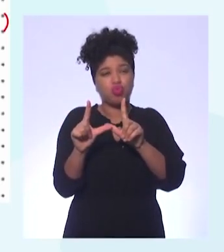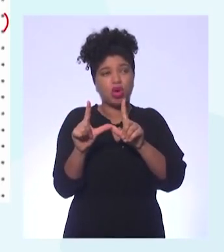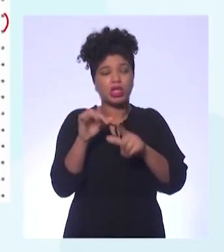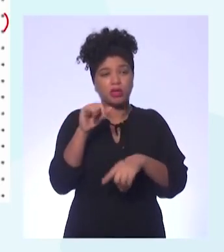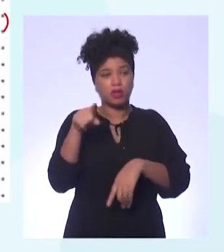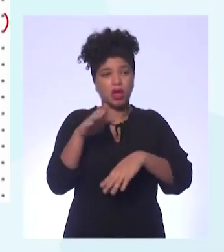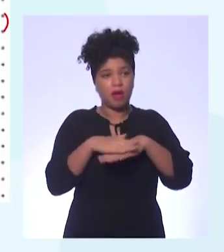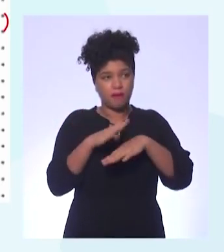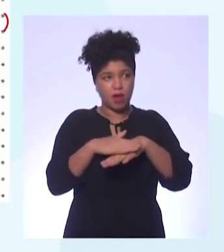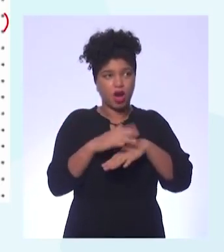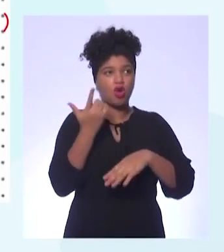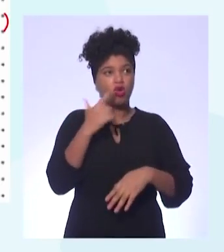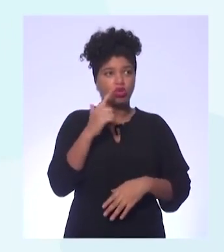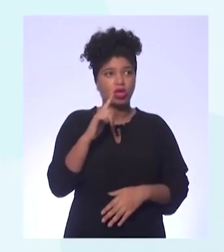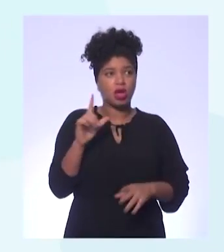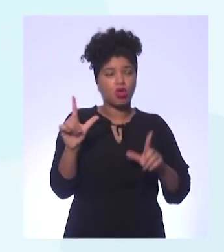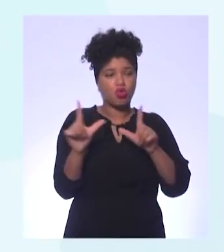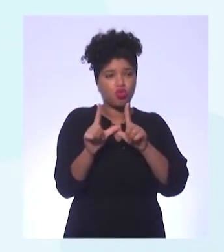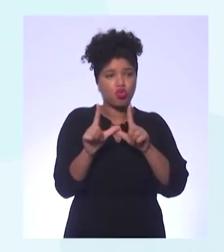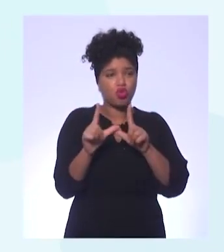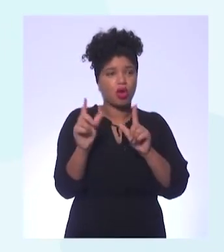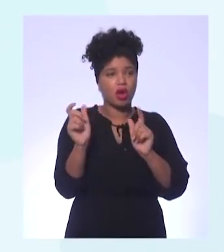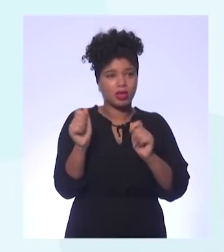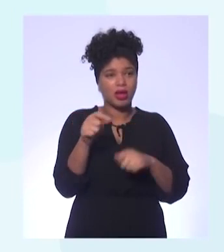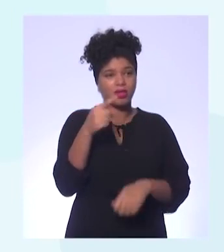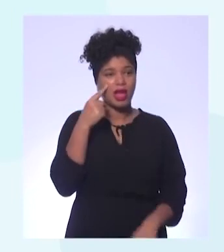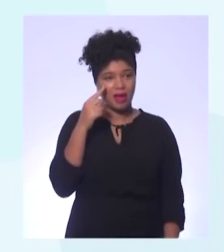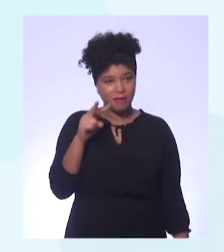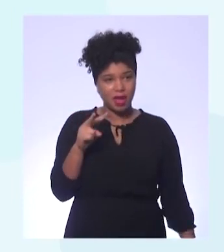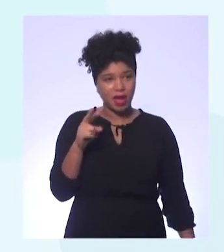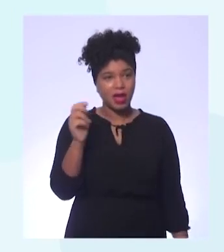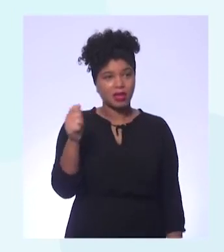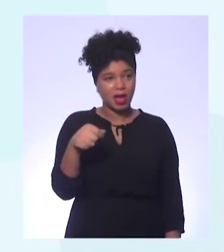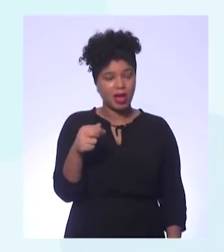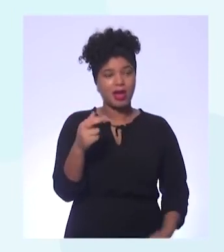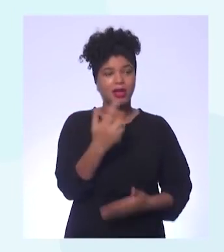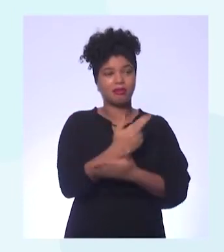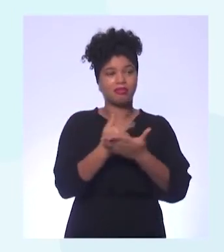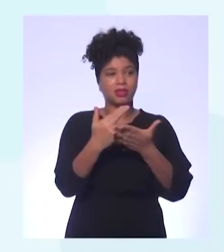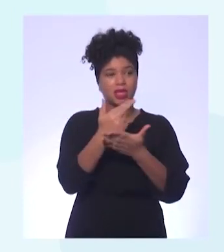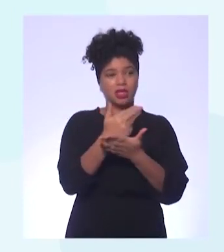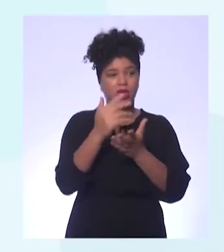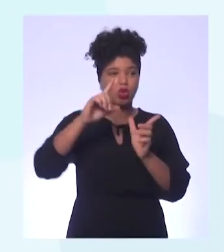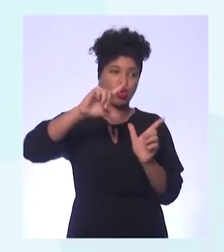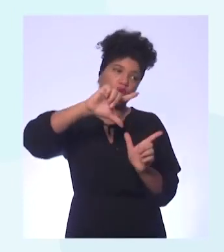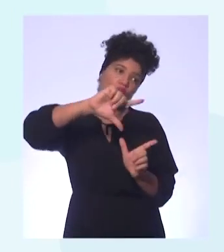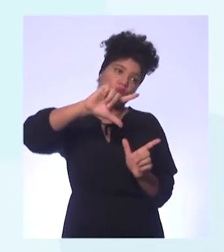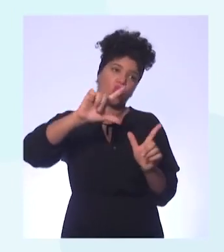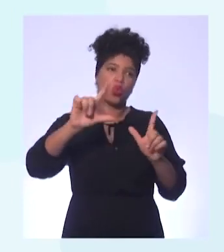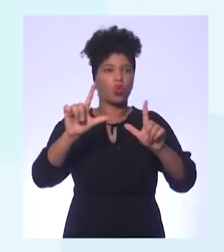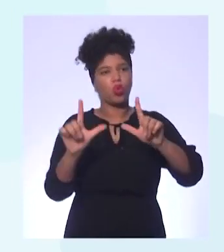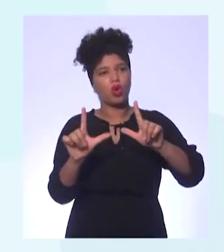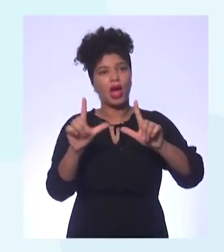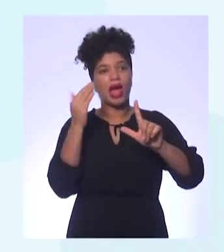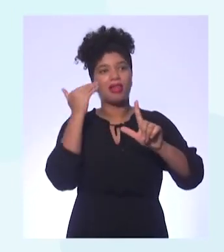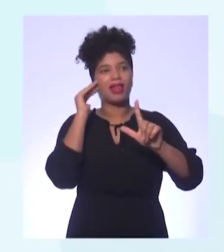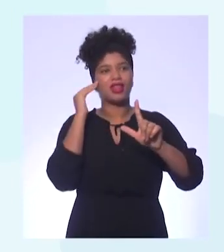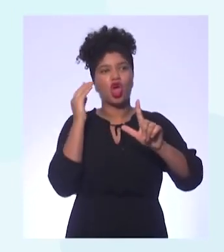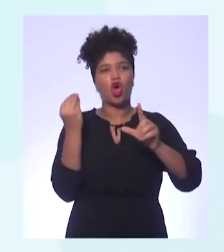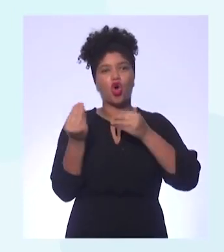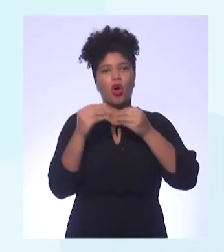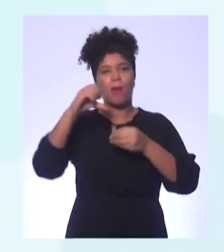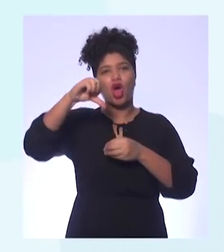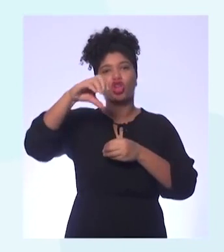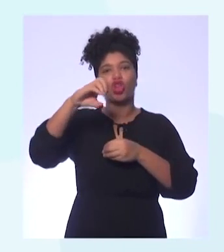lá no material fez ela um pouquinho menor, não tem problema. Mas se você olhar aqui, eu fiz o desenho dele virado, só para você entender como é esse giro